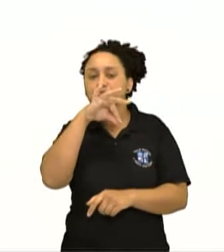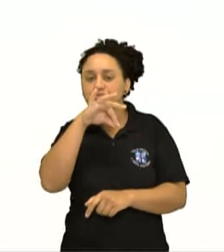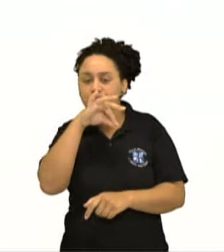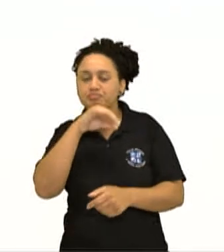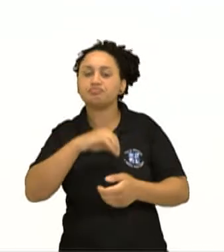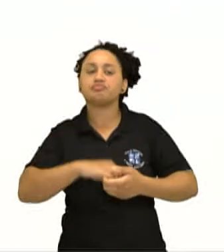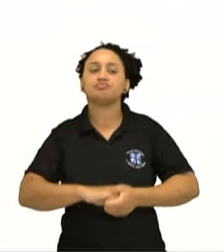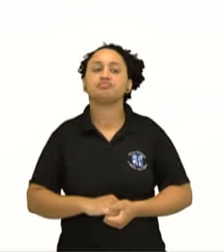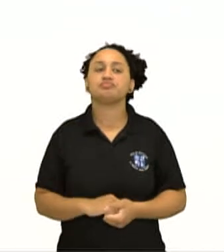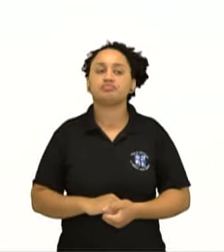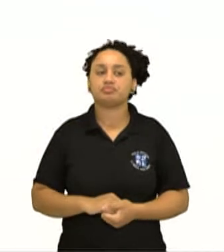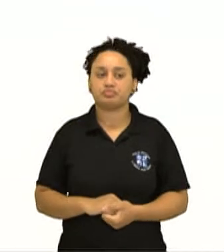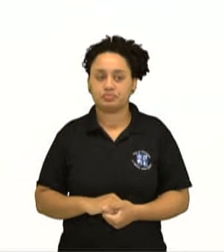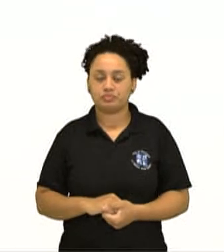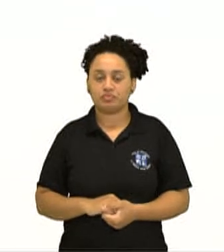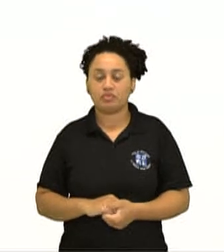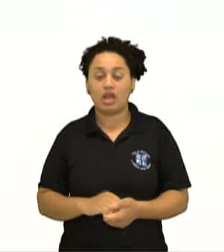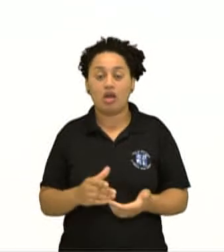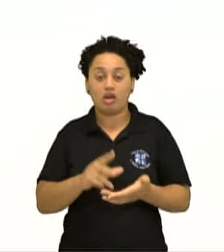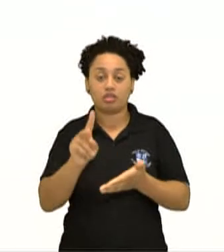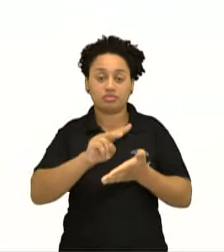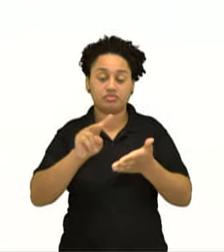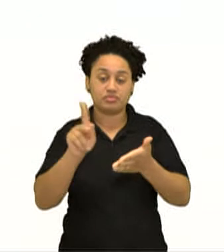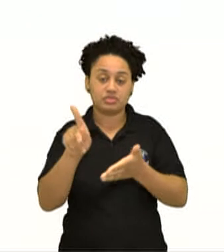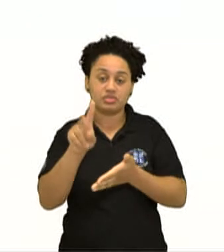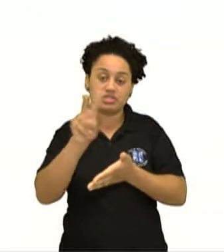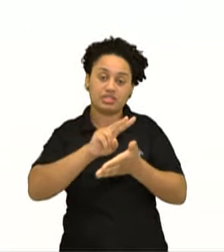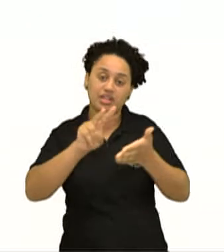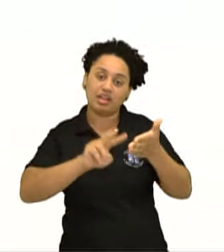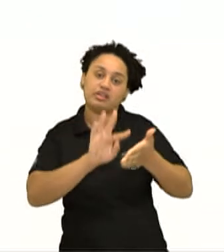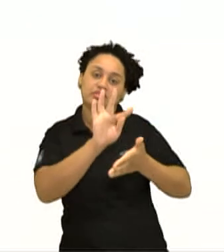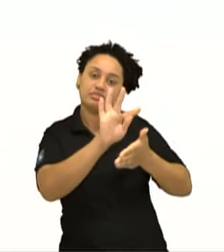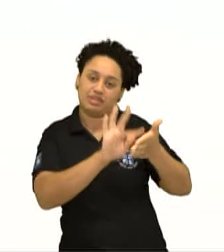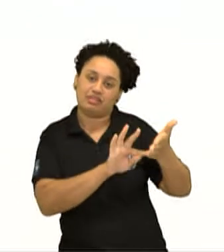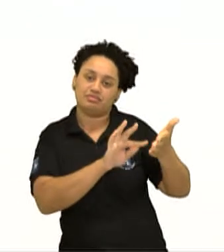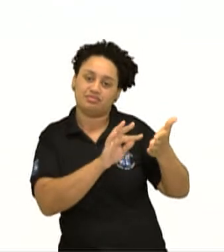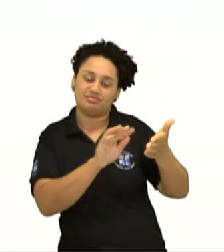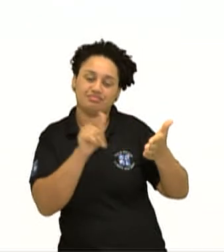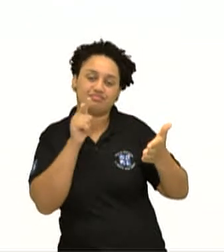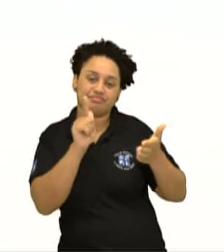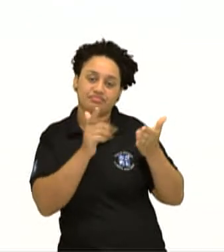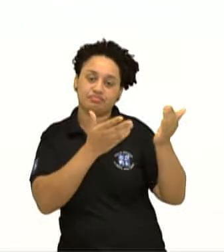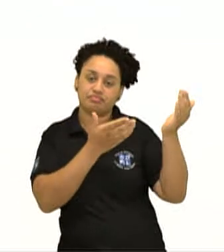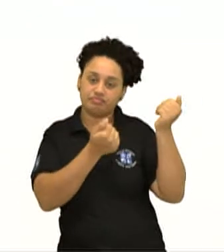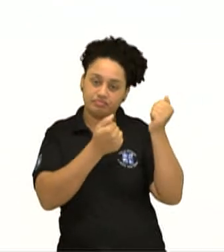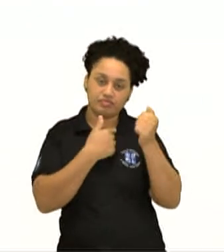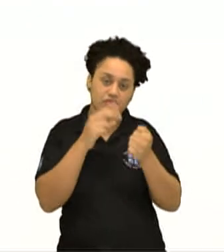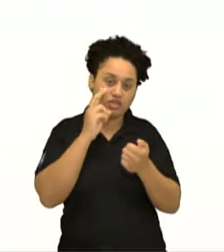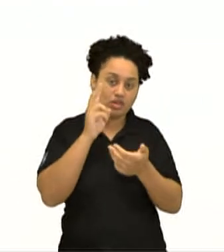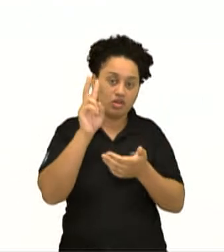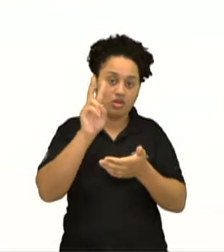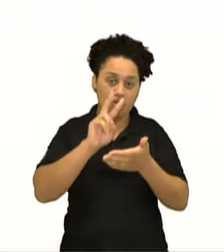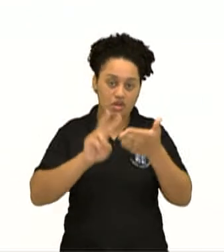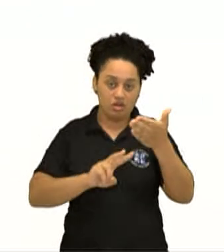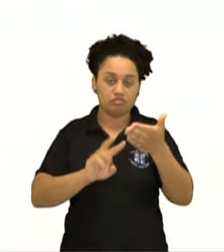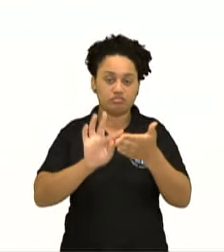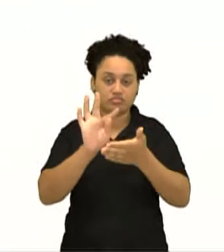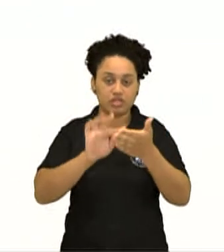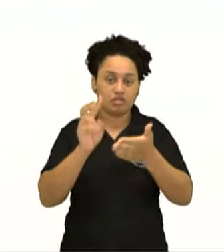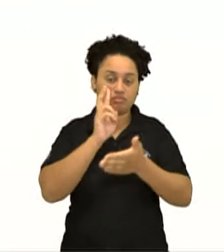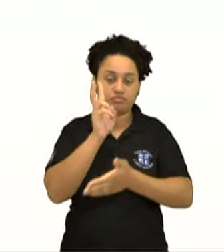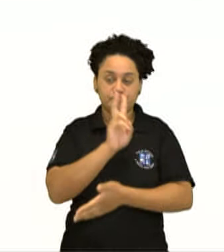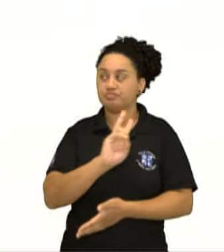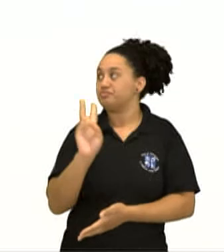dejar todo atrás en su querida Venezuela, Rosaira se ha podido reunir con su familia en Tumbes,